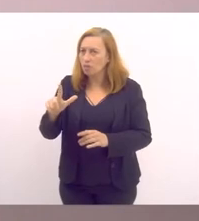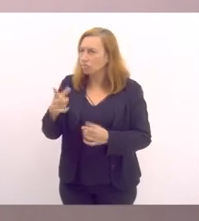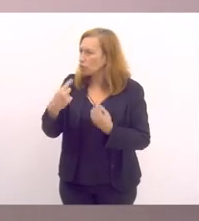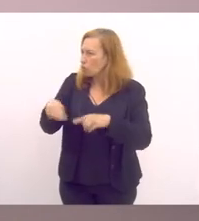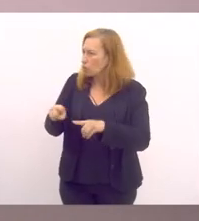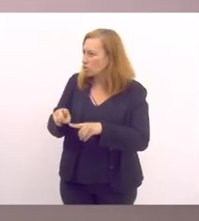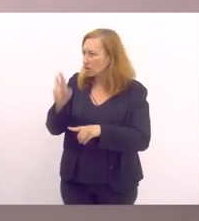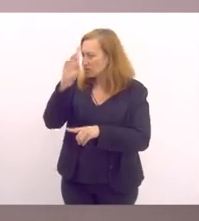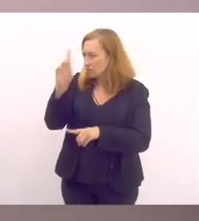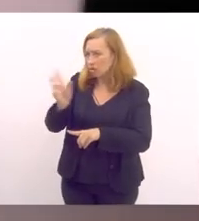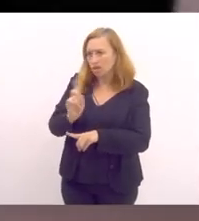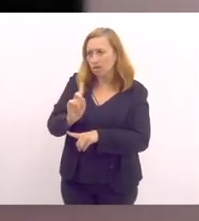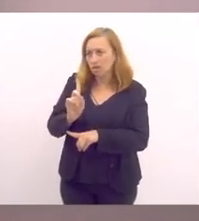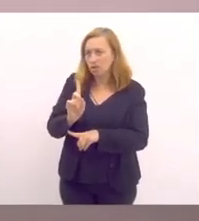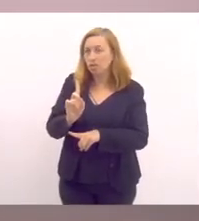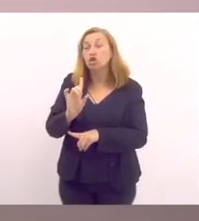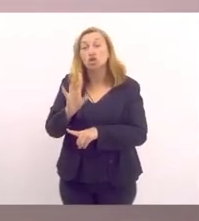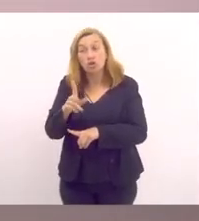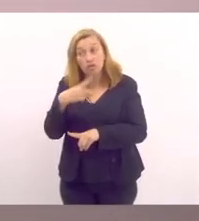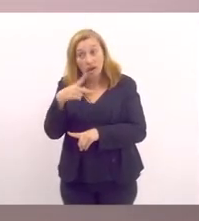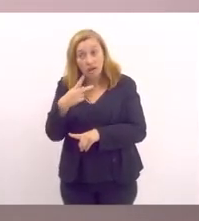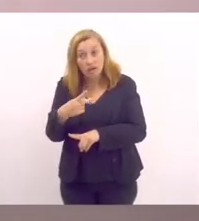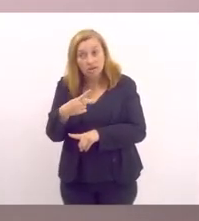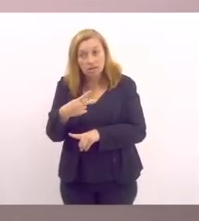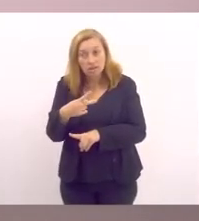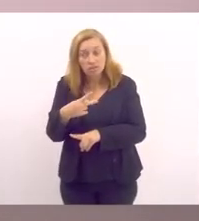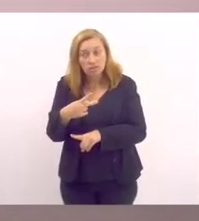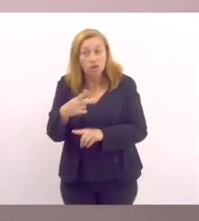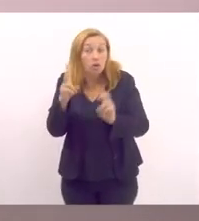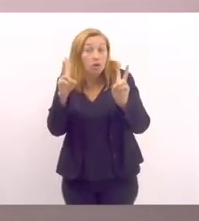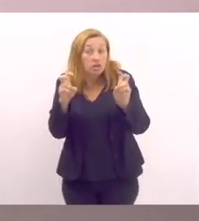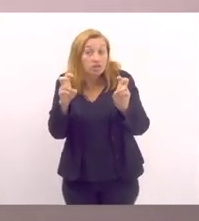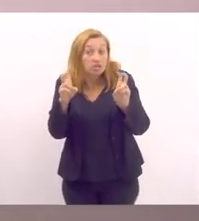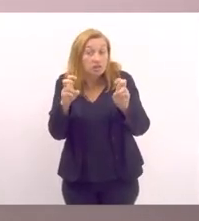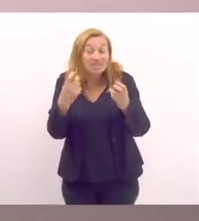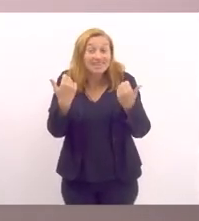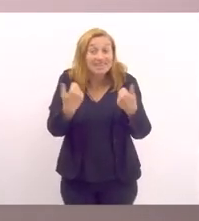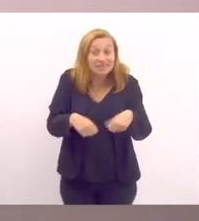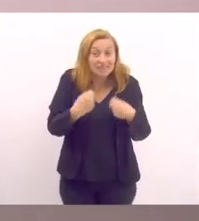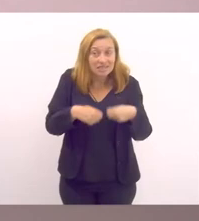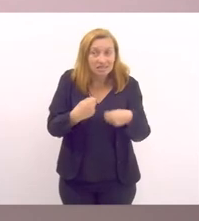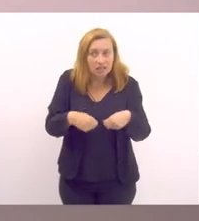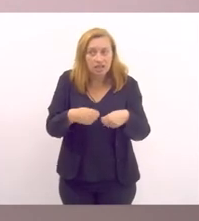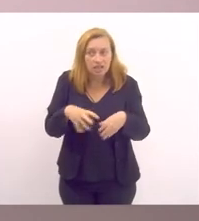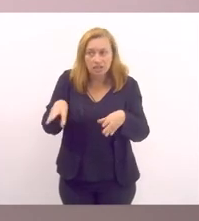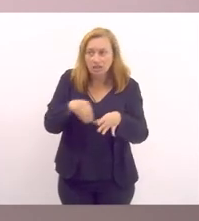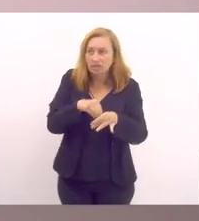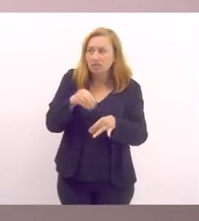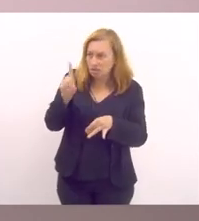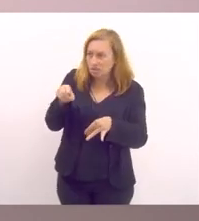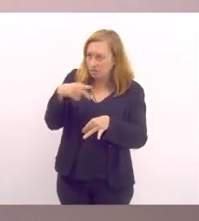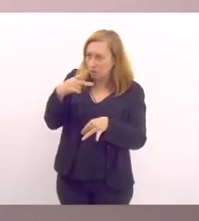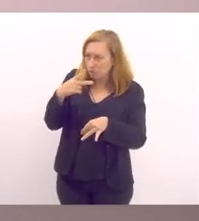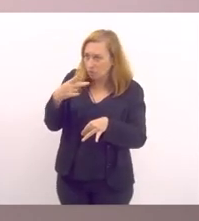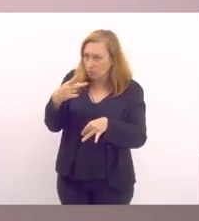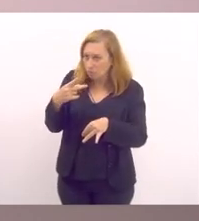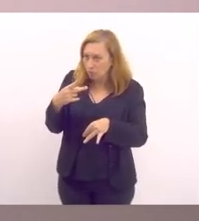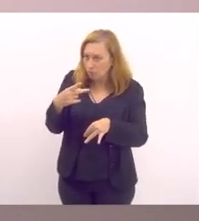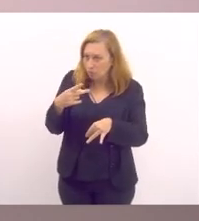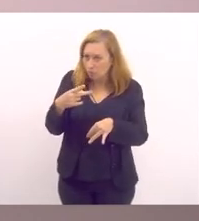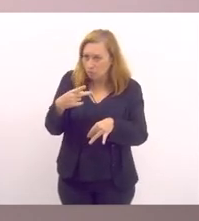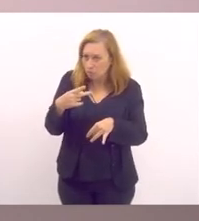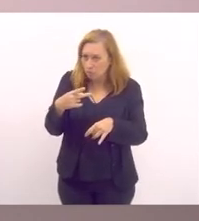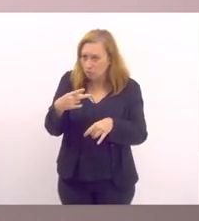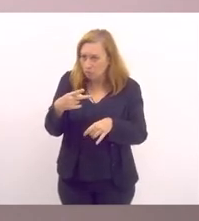fala, não. Eu estou só colocando o seguinte, eu estou falando da questão da necessidade de interiorização. Você não falou? Não é